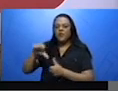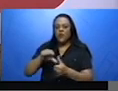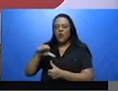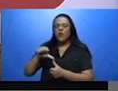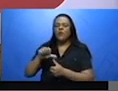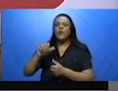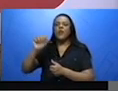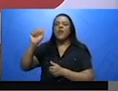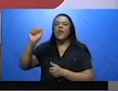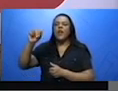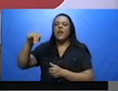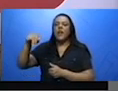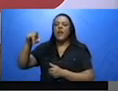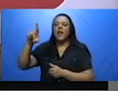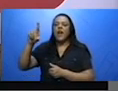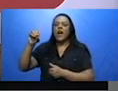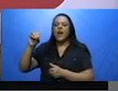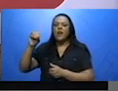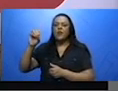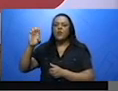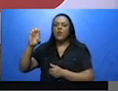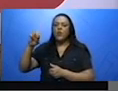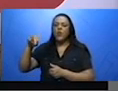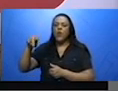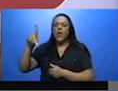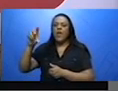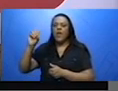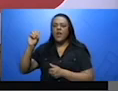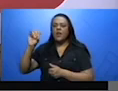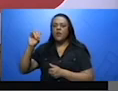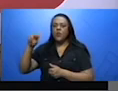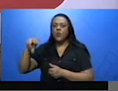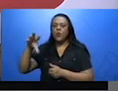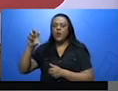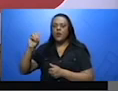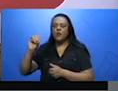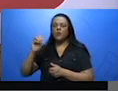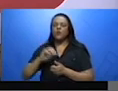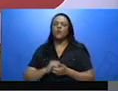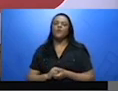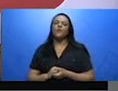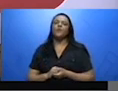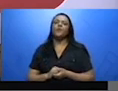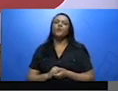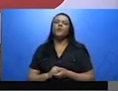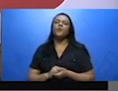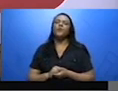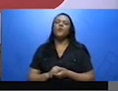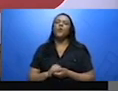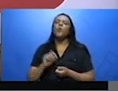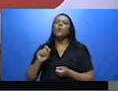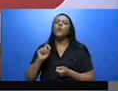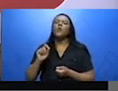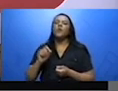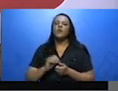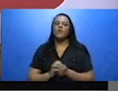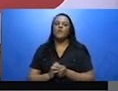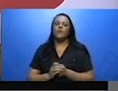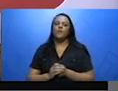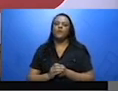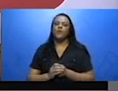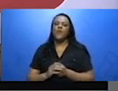gerundiana. Então vai ficar oração subordinada adverbial temporal reduzida de gerúndio. O que é o gerúndio?